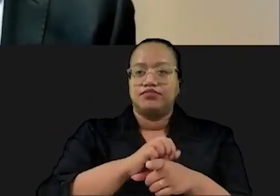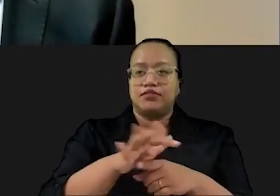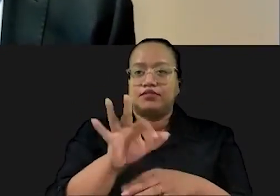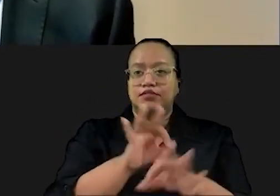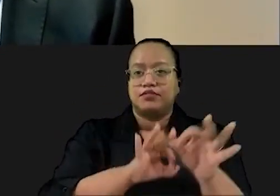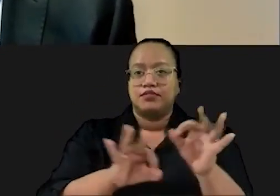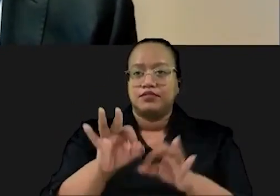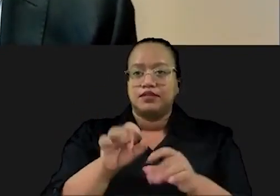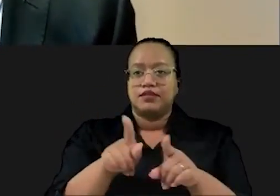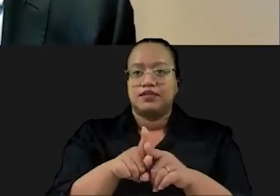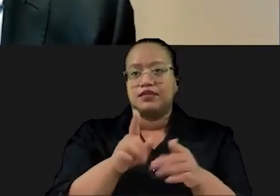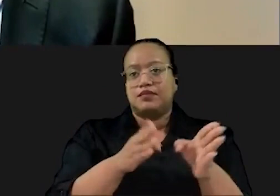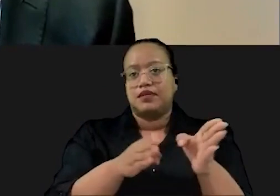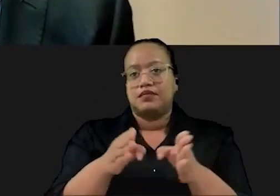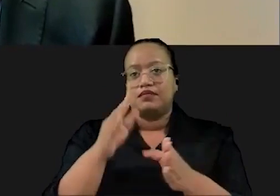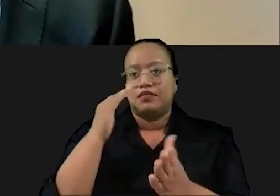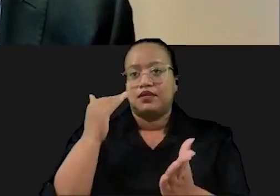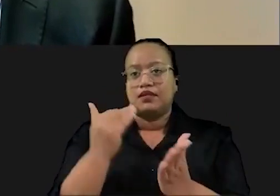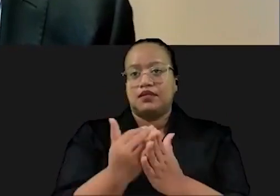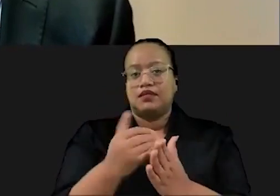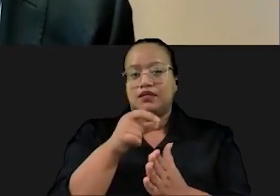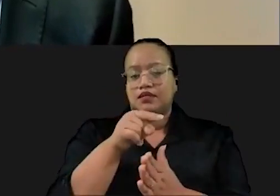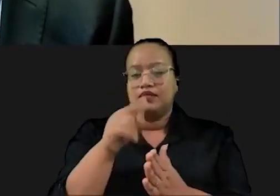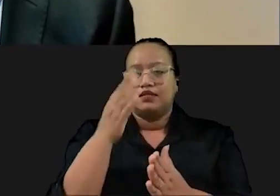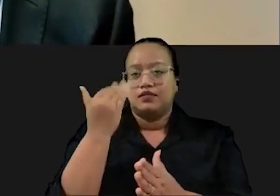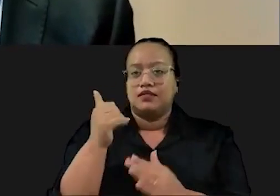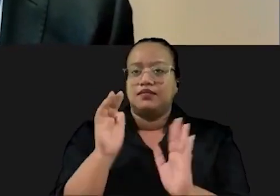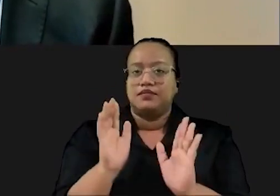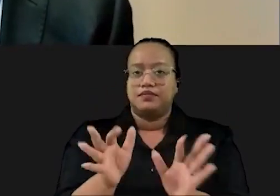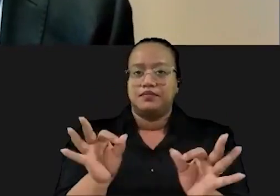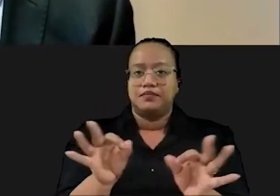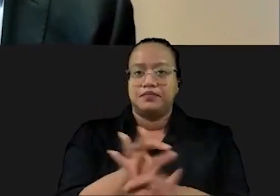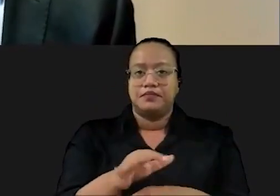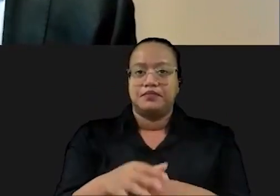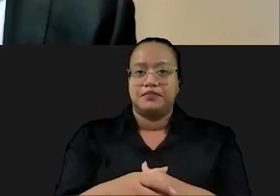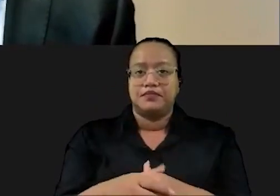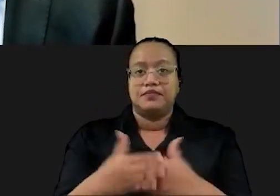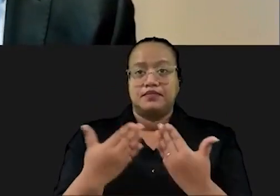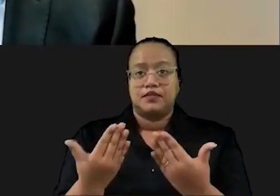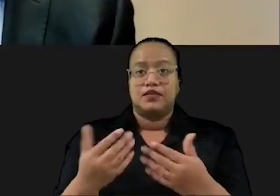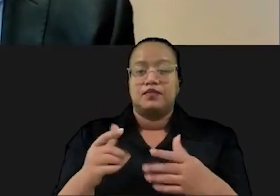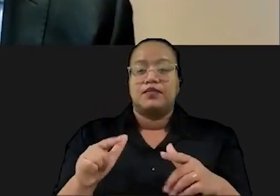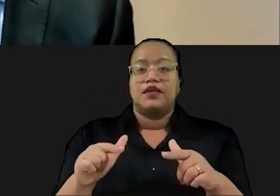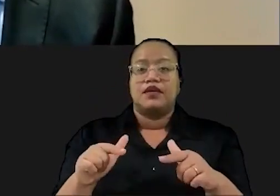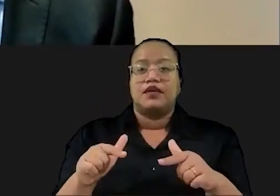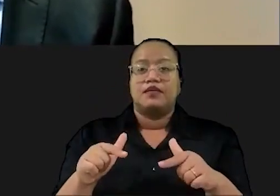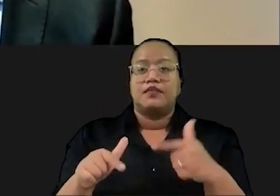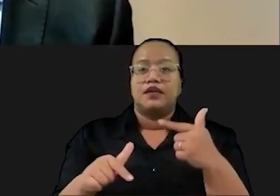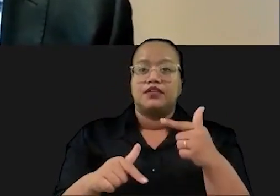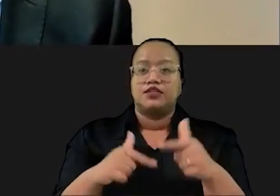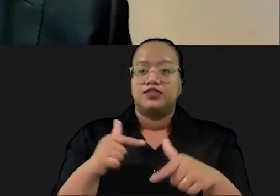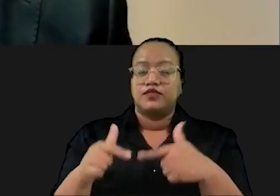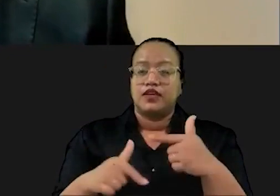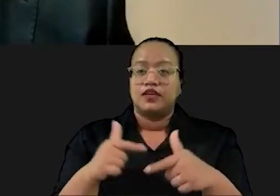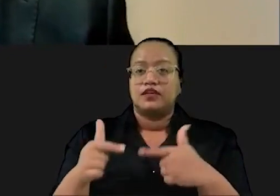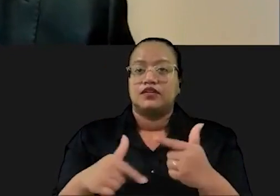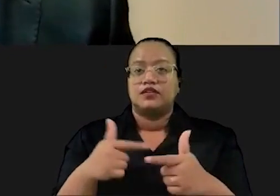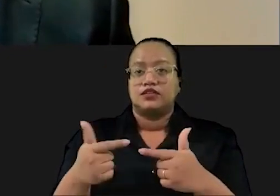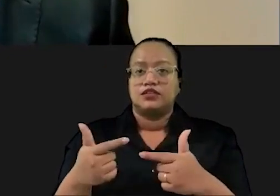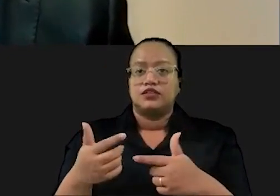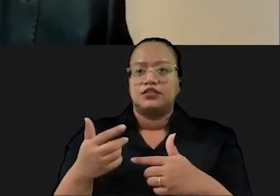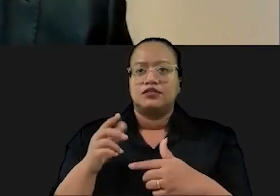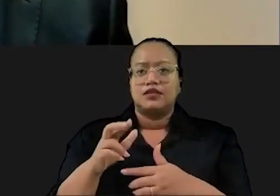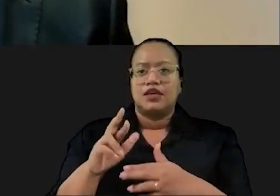funcionamento. O processo, então, é visto como uma atividade, não como uma coisa. Por isso que, no início, quando a gente começou a